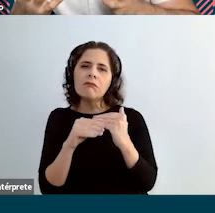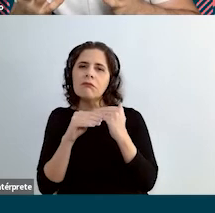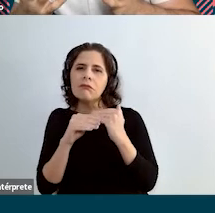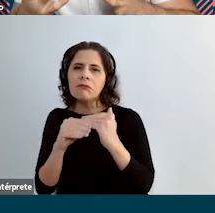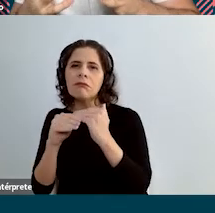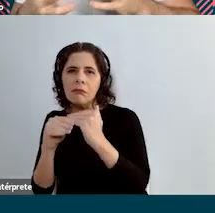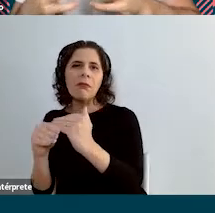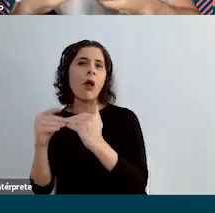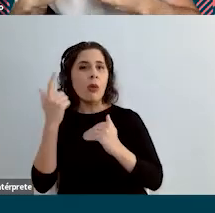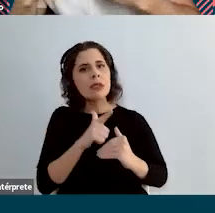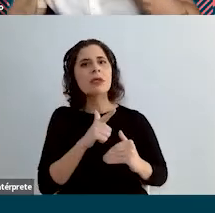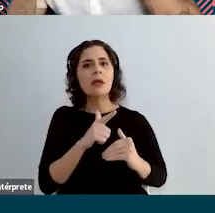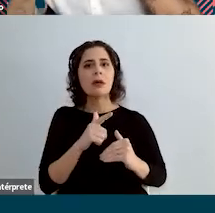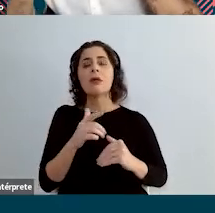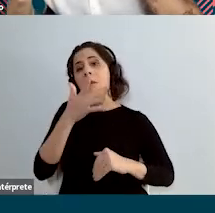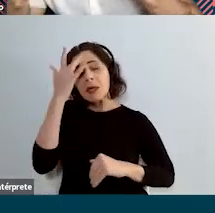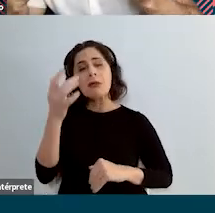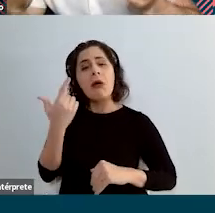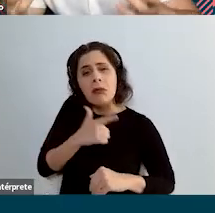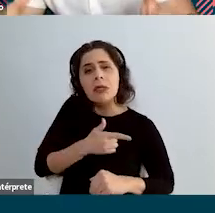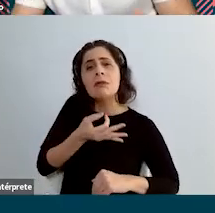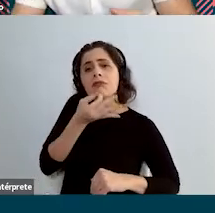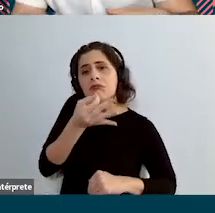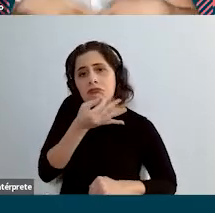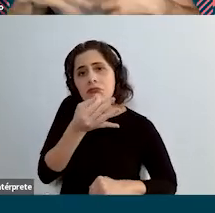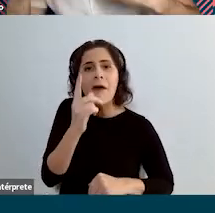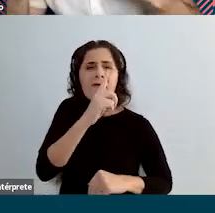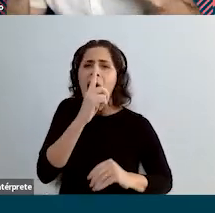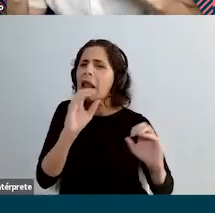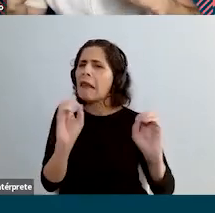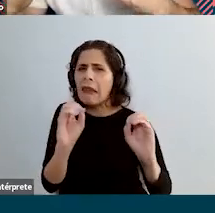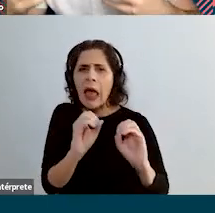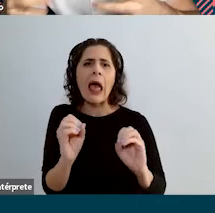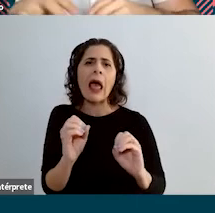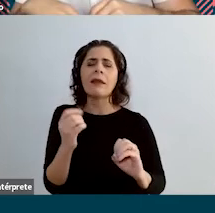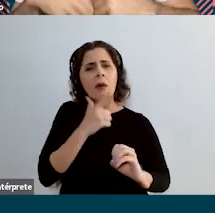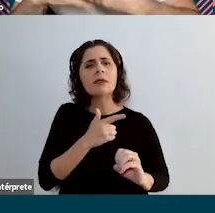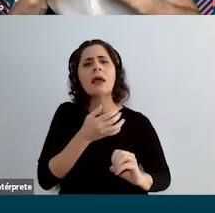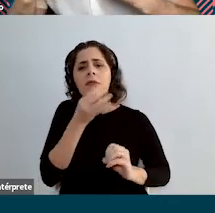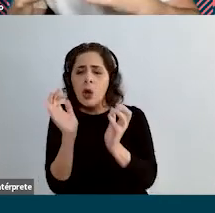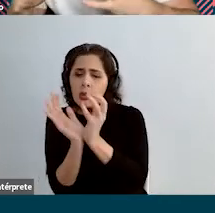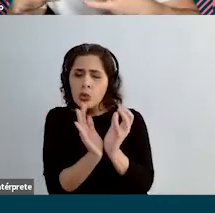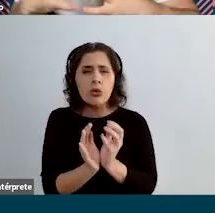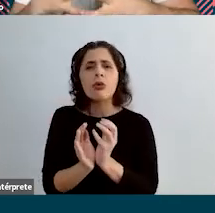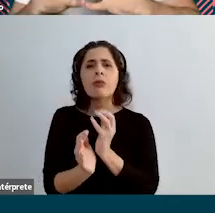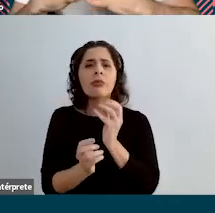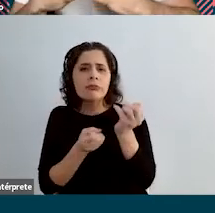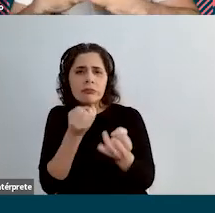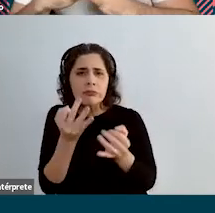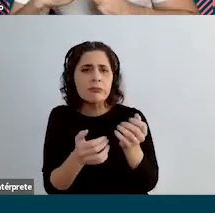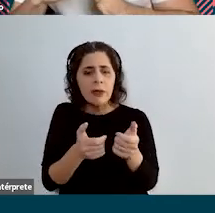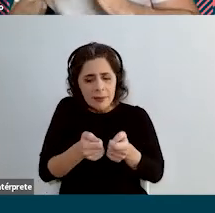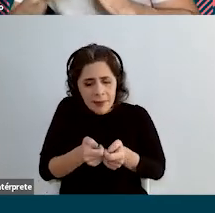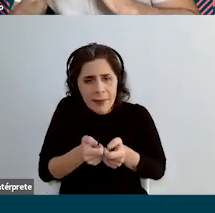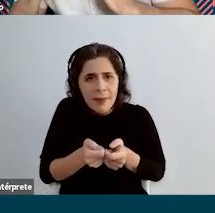ter disponibilidade, que as pessoas iam conseguir fazer os palpites dela, montar o grupo delas com experiência fluida